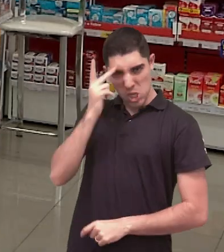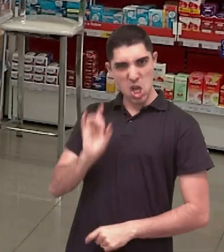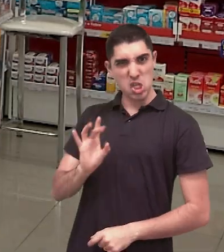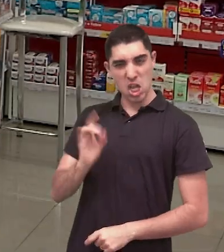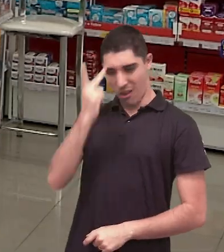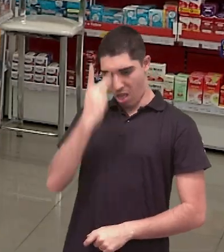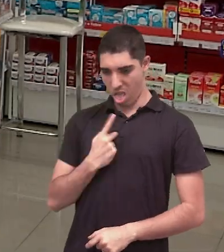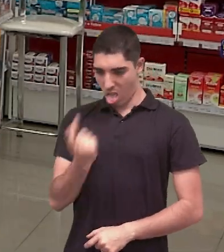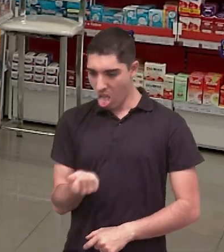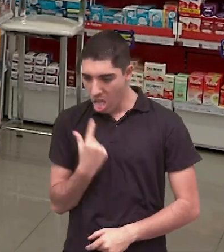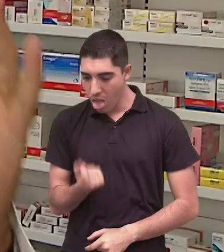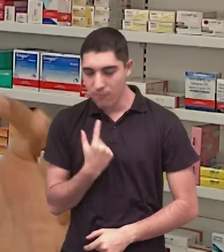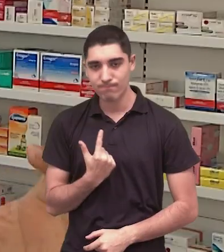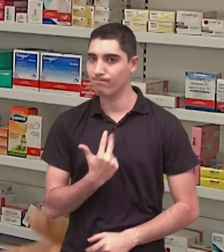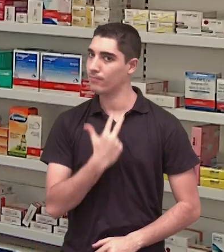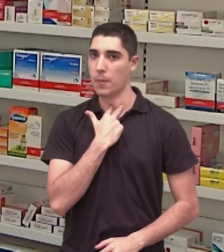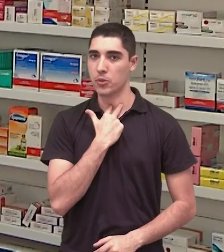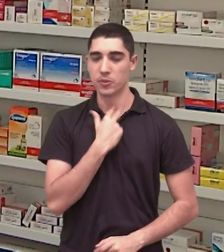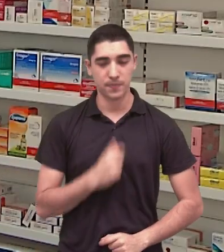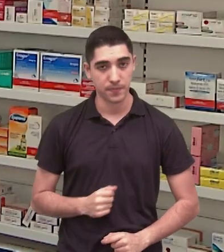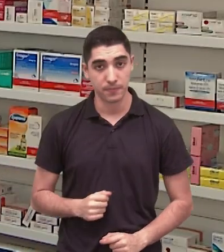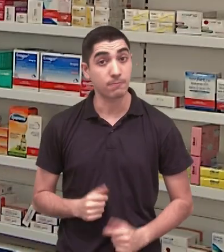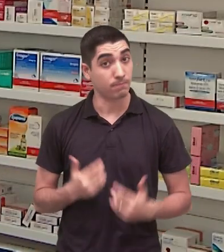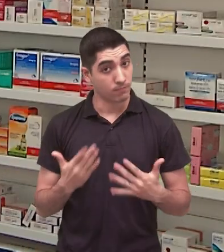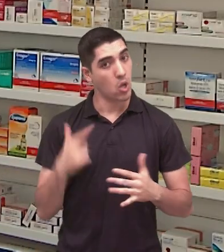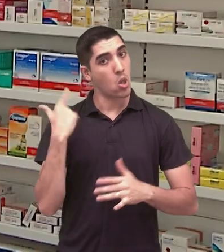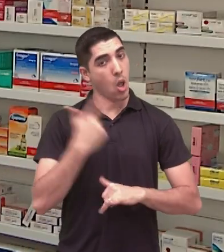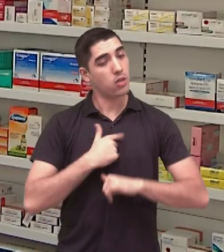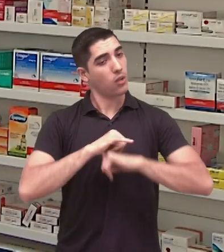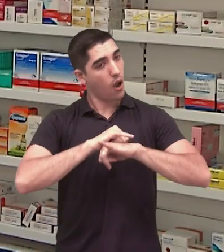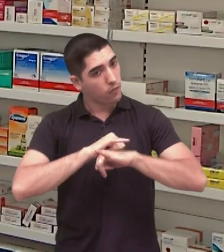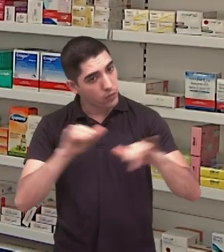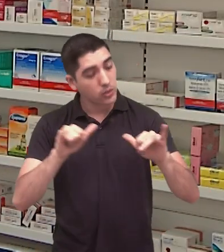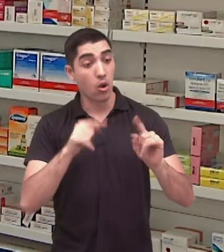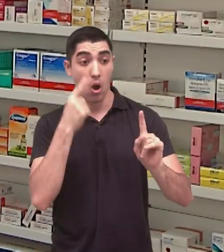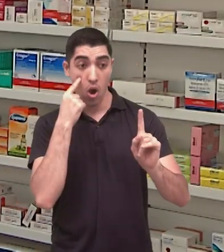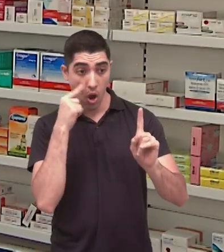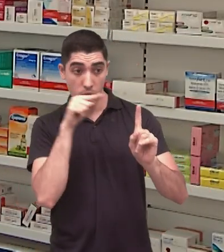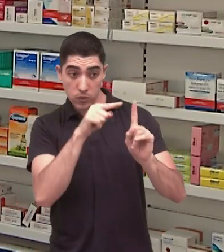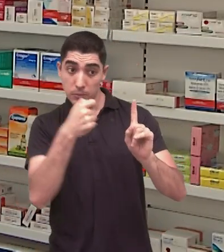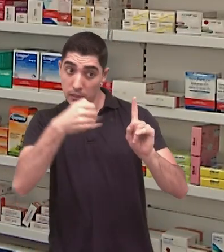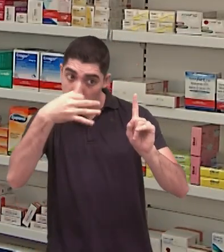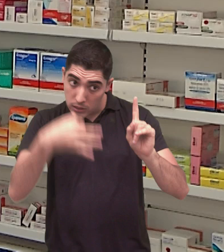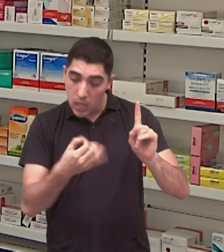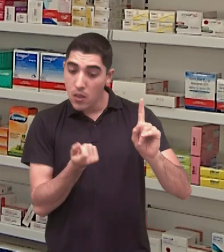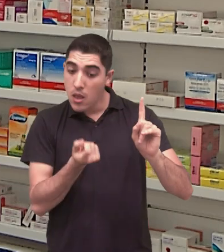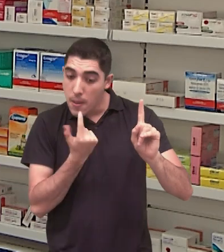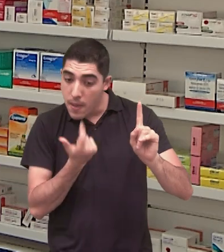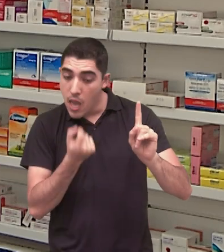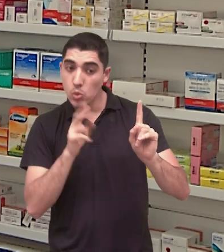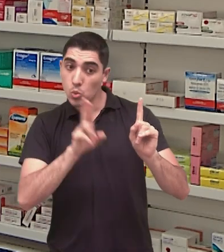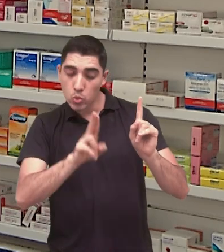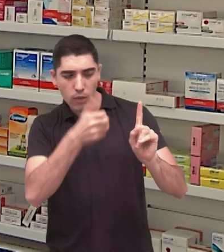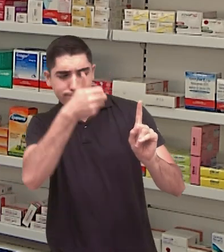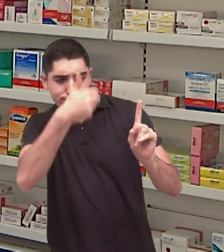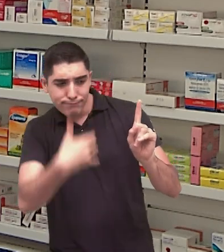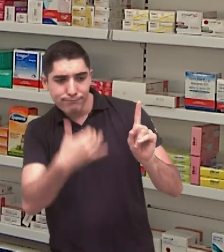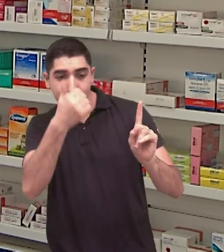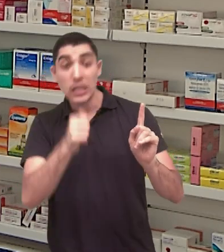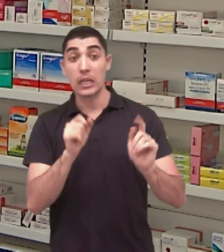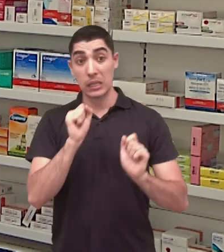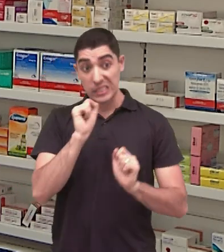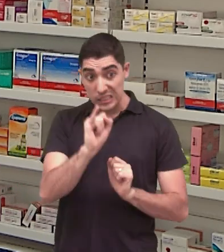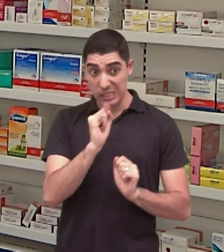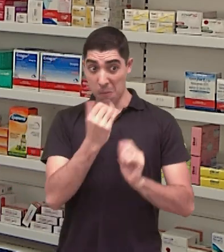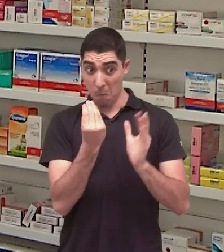automedicar não é uma opção. A gente acaba mostrando para o paciente os benefícios que existem fazendo o uso racional daquela medicação e